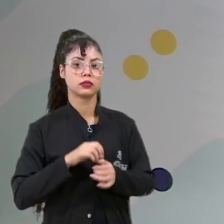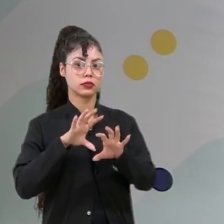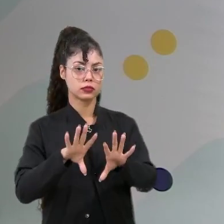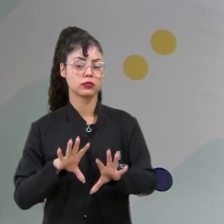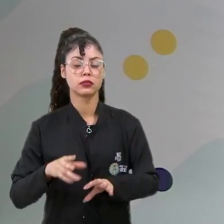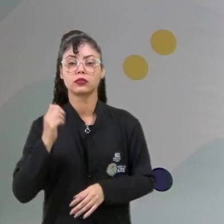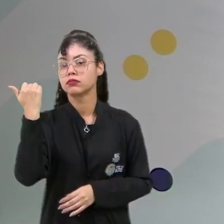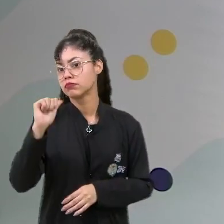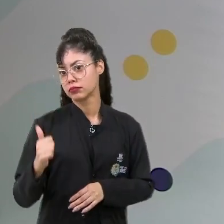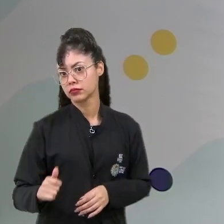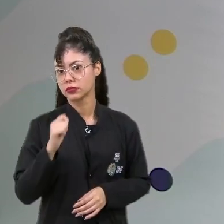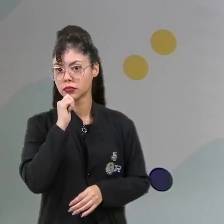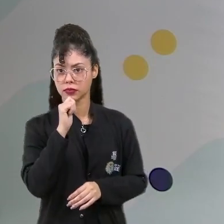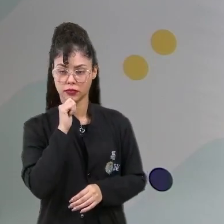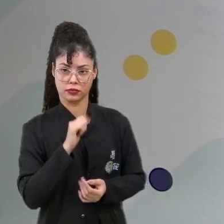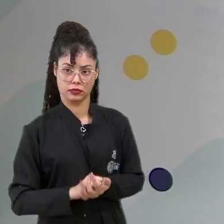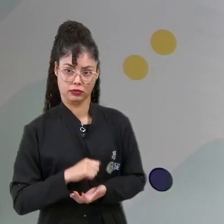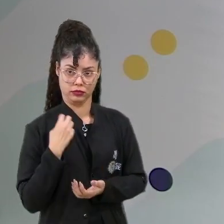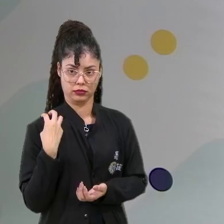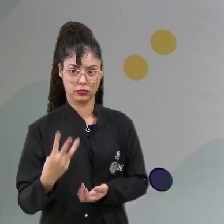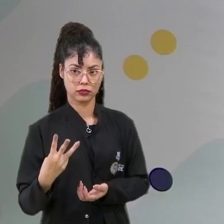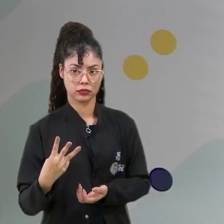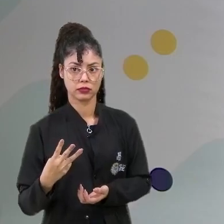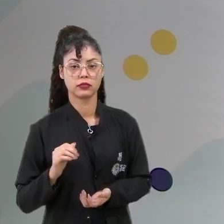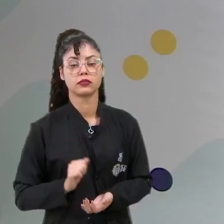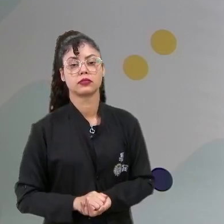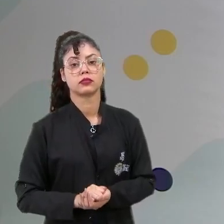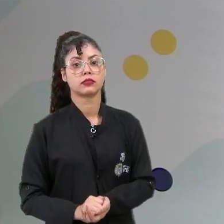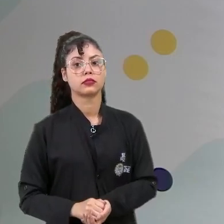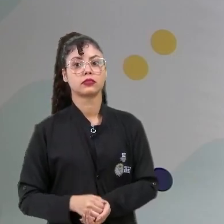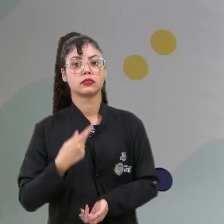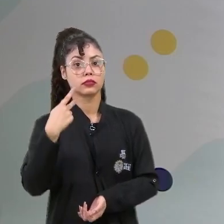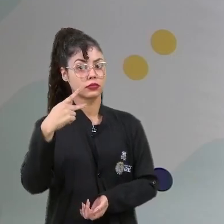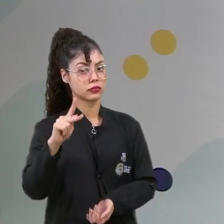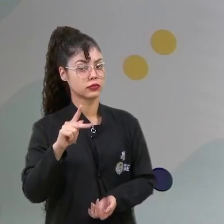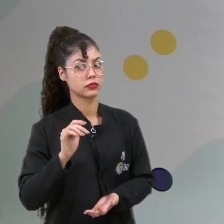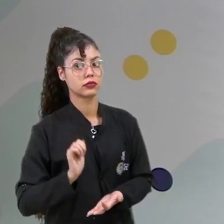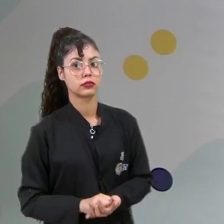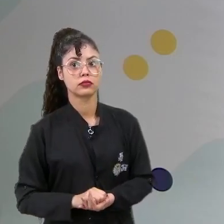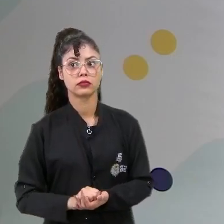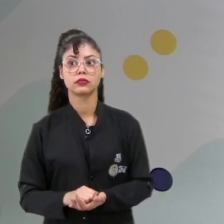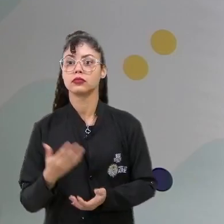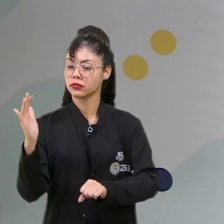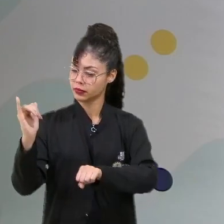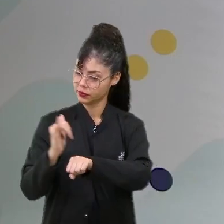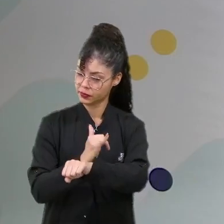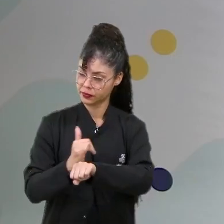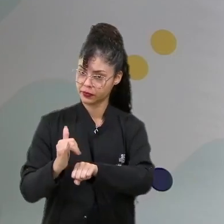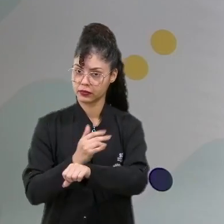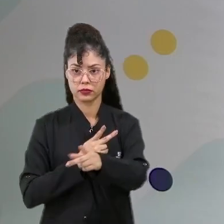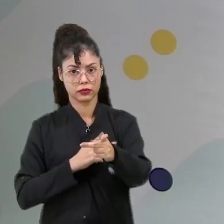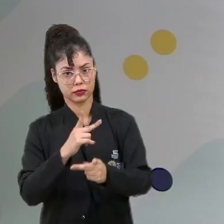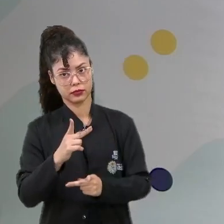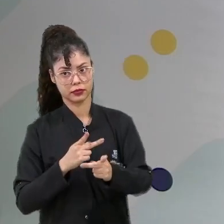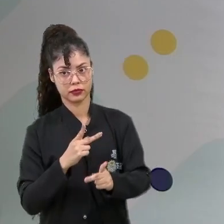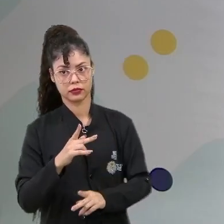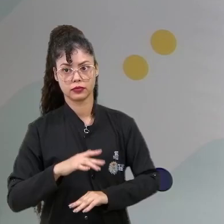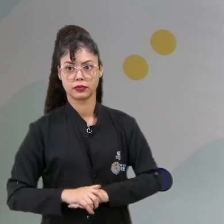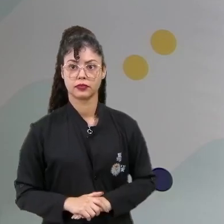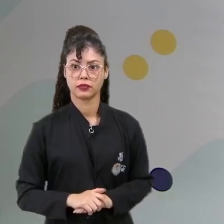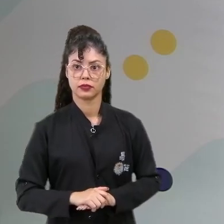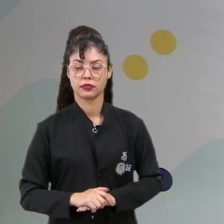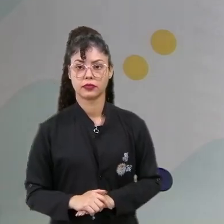isso que é avaliado na competência de número 3 é a sua estratégia, é o seu planejamento,